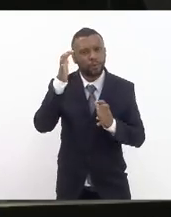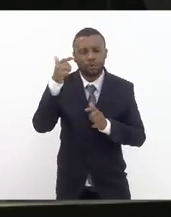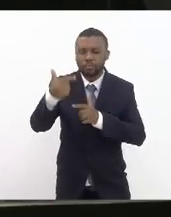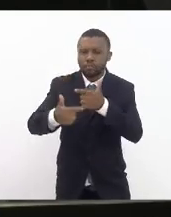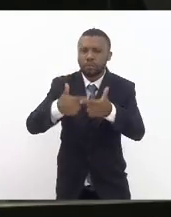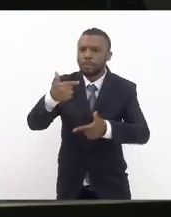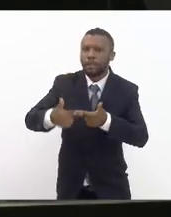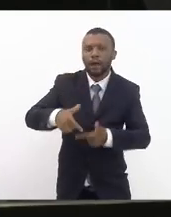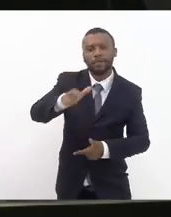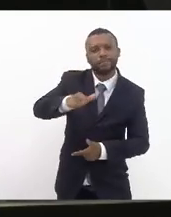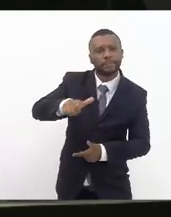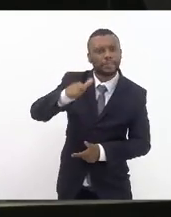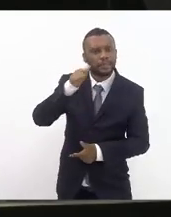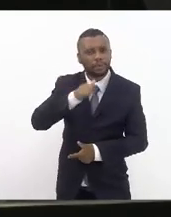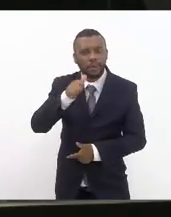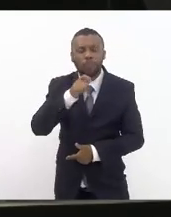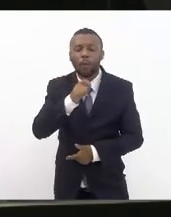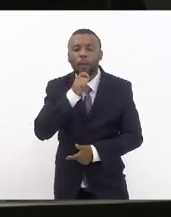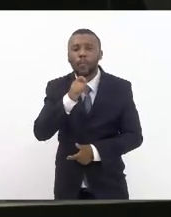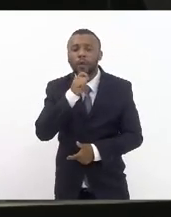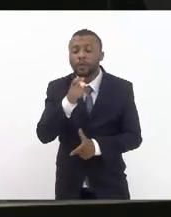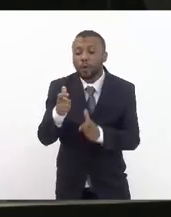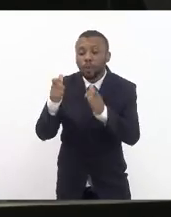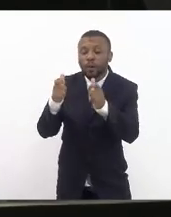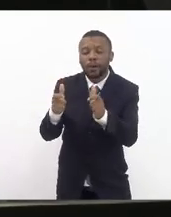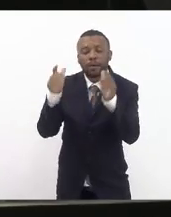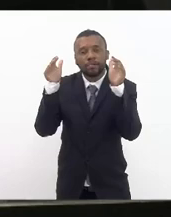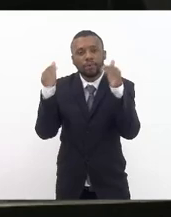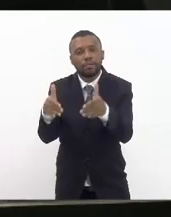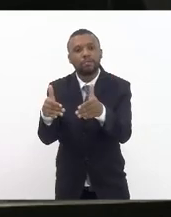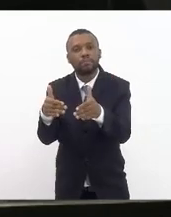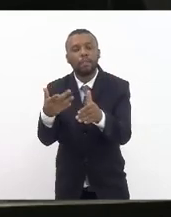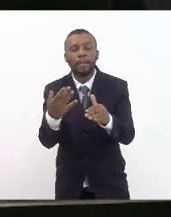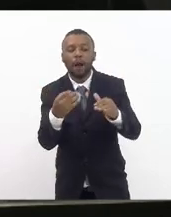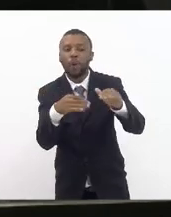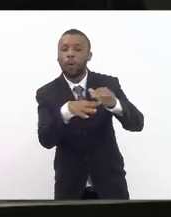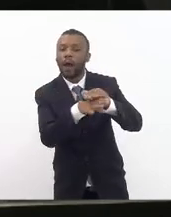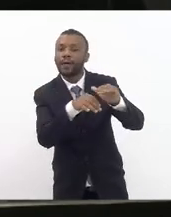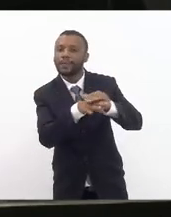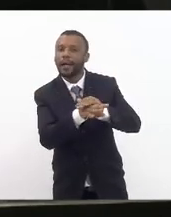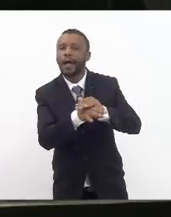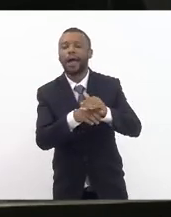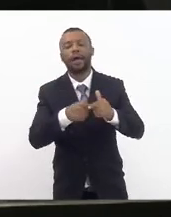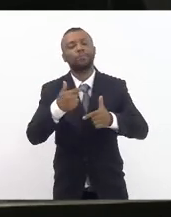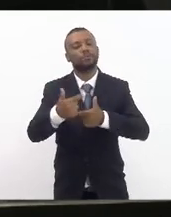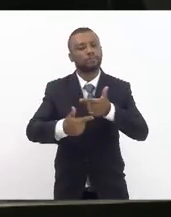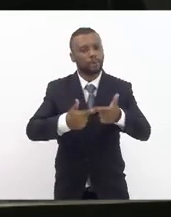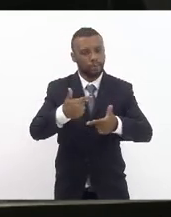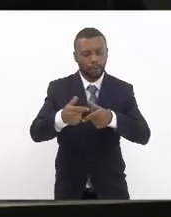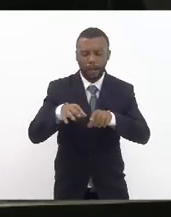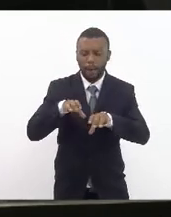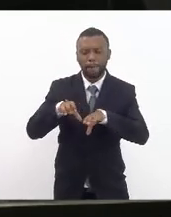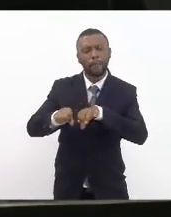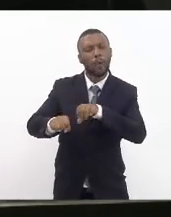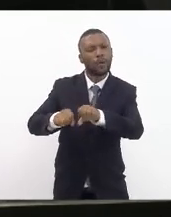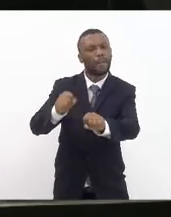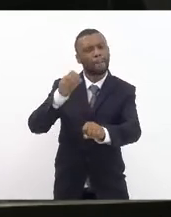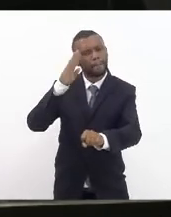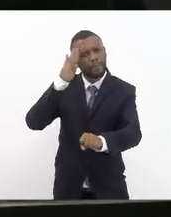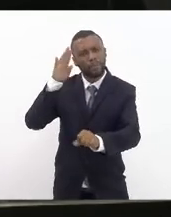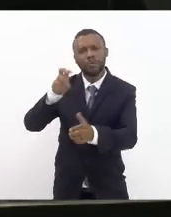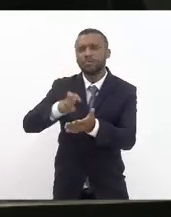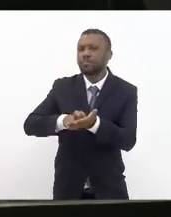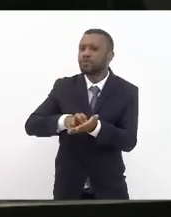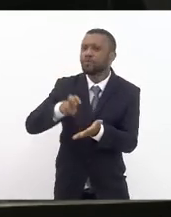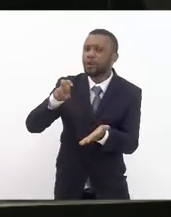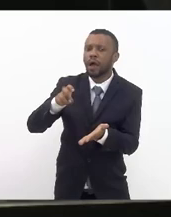sem ter um local de frigorífico para colocar a sua produção, que elas buscam durante principalmente a parte da manhã,